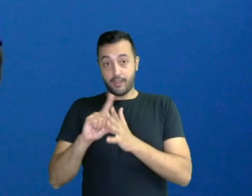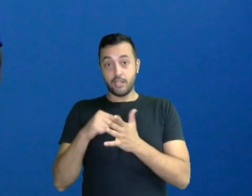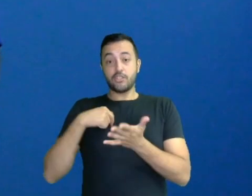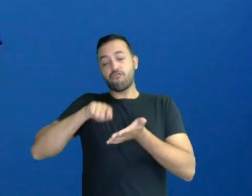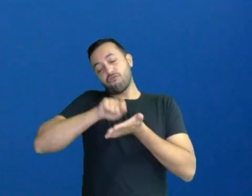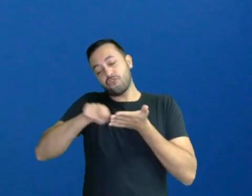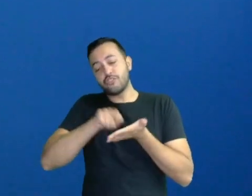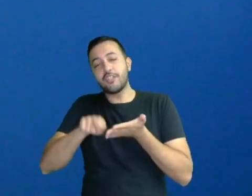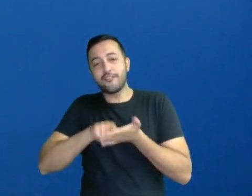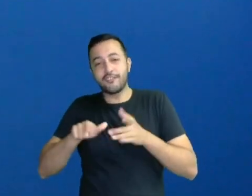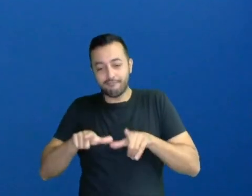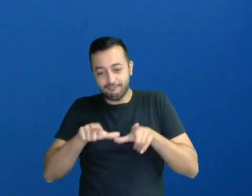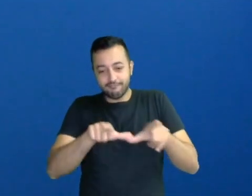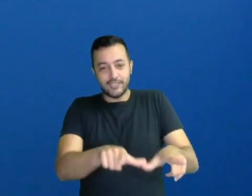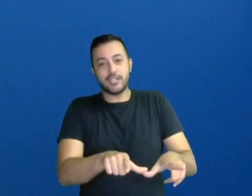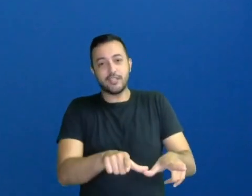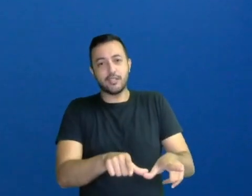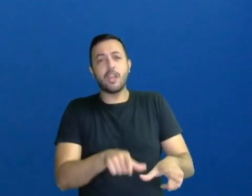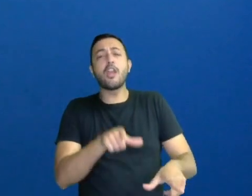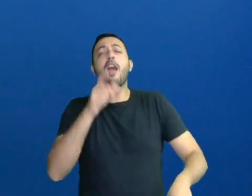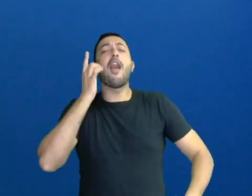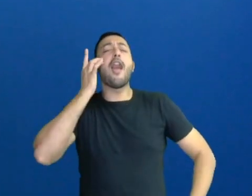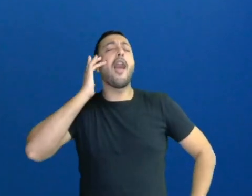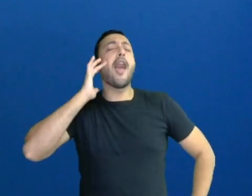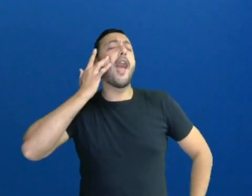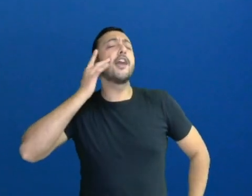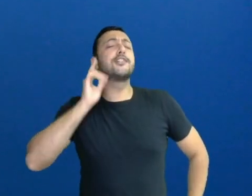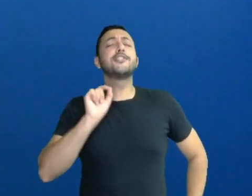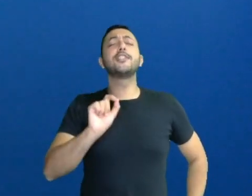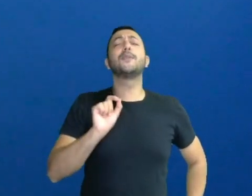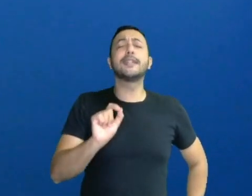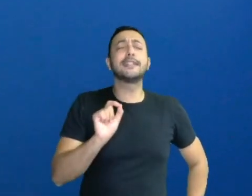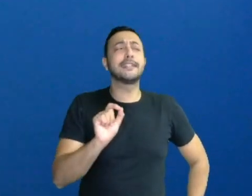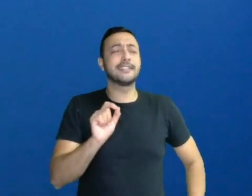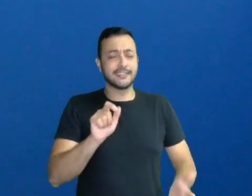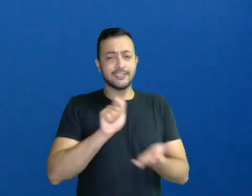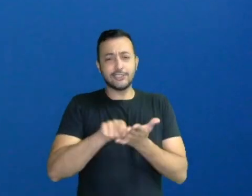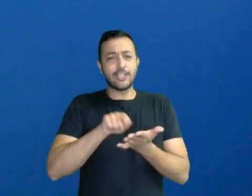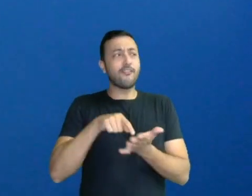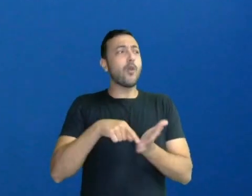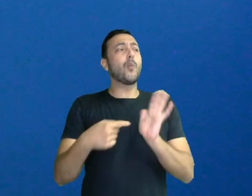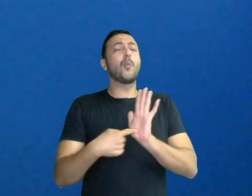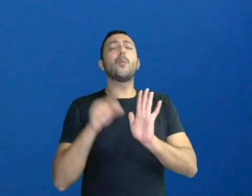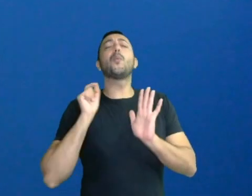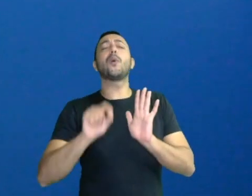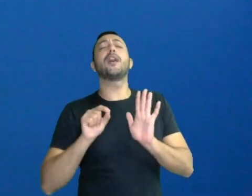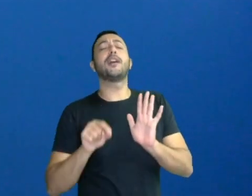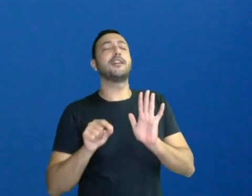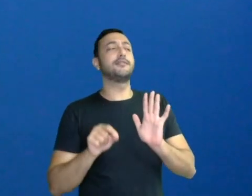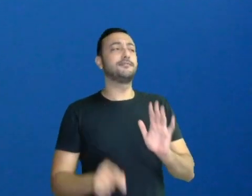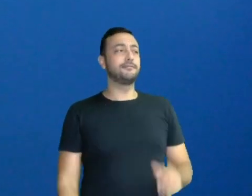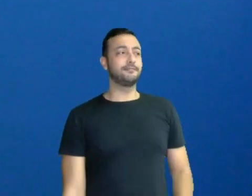um bilhete o quê Eu acho que o senhor esqueleto inscrever nesse bilhete criança